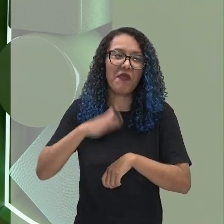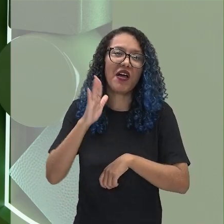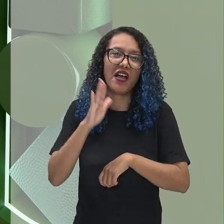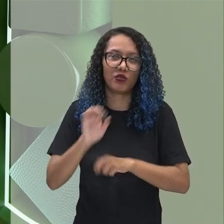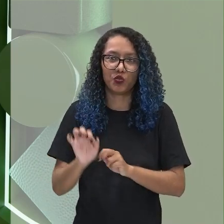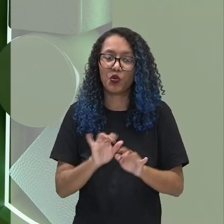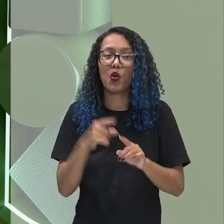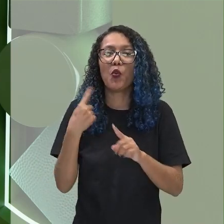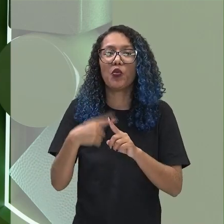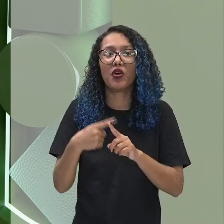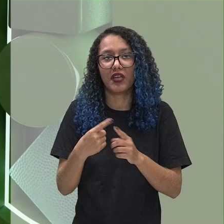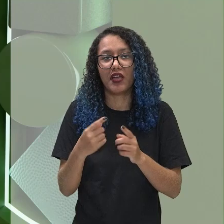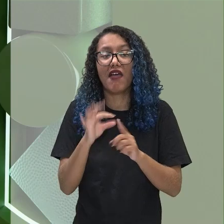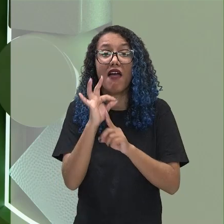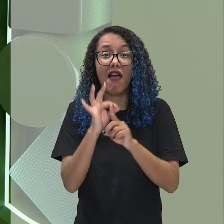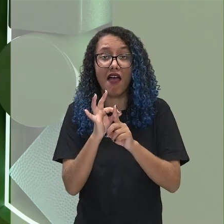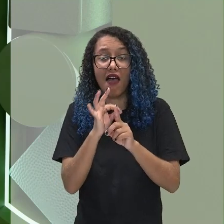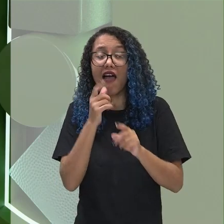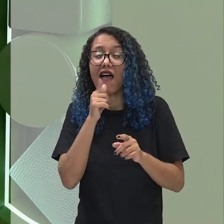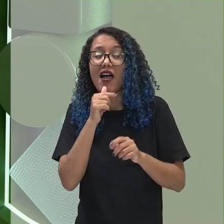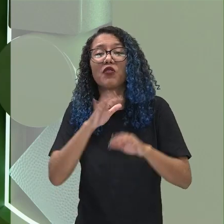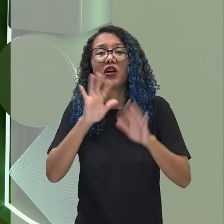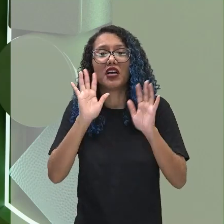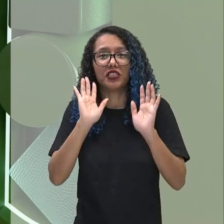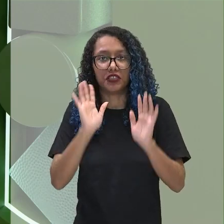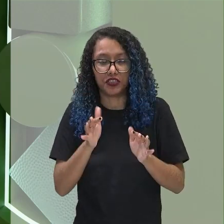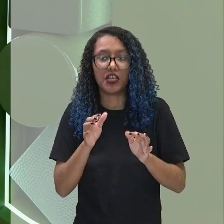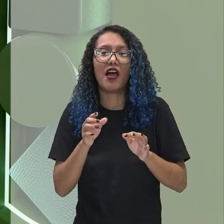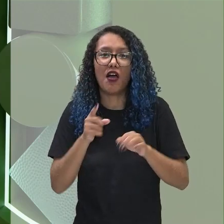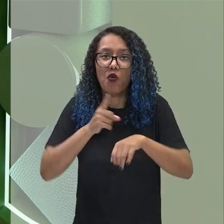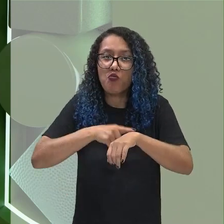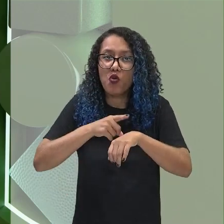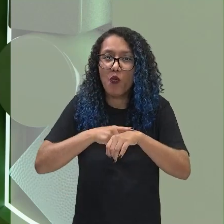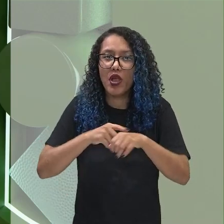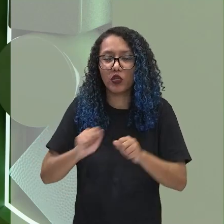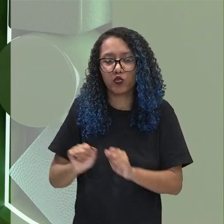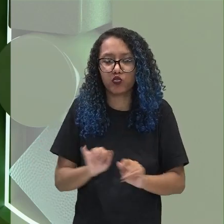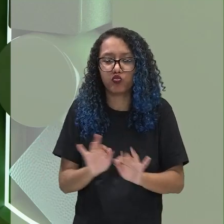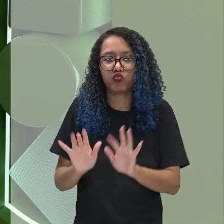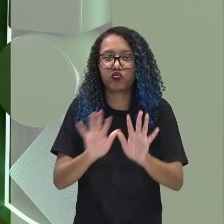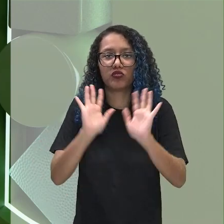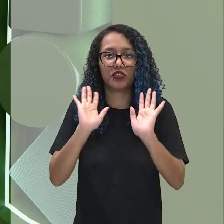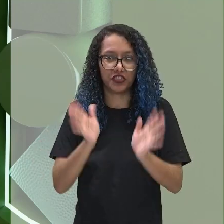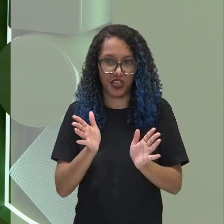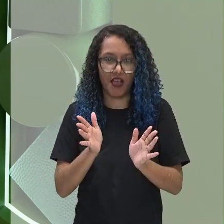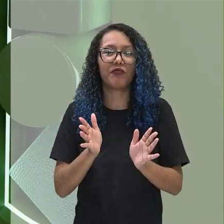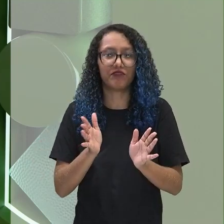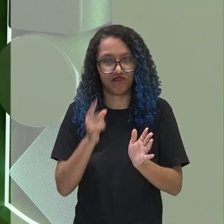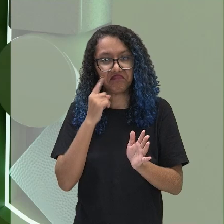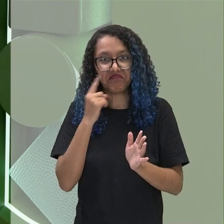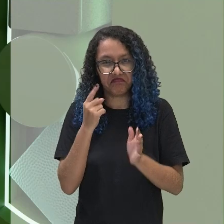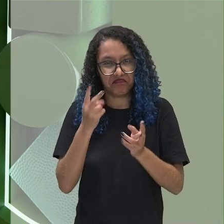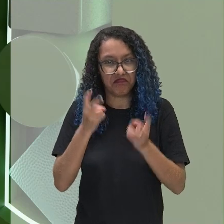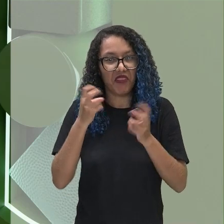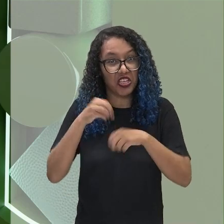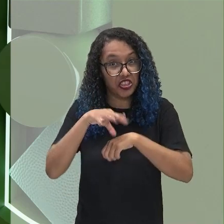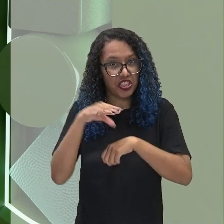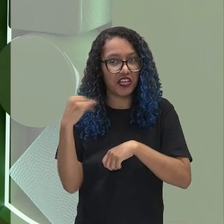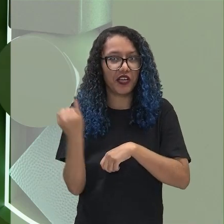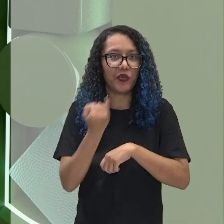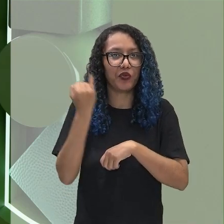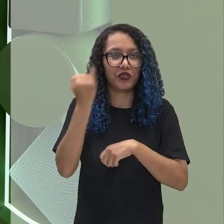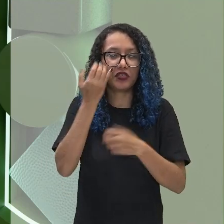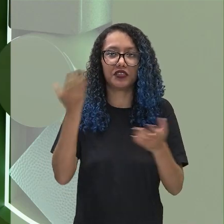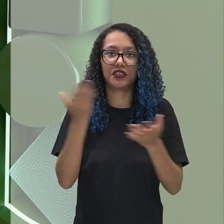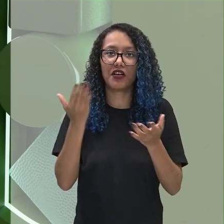a água já atingiu o seu ponto de ebulição. Olha aí, uma informação importante. Vamos lá